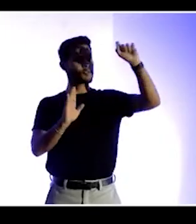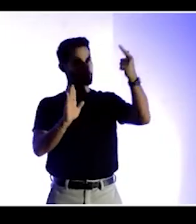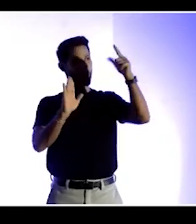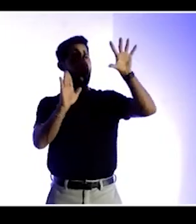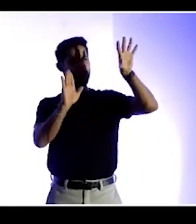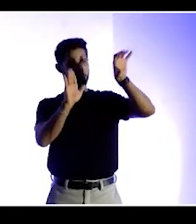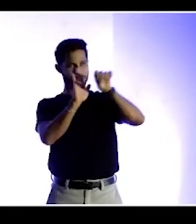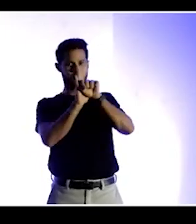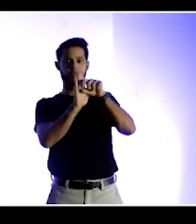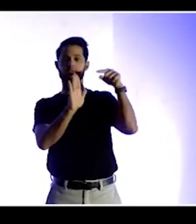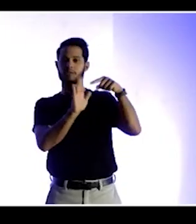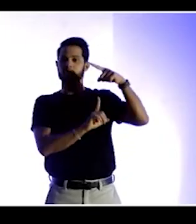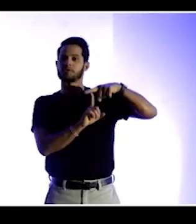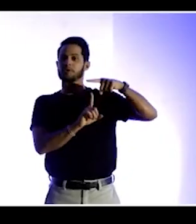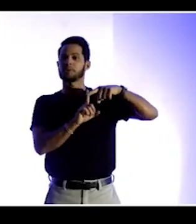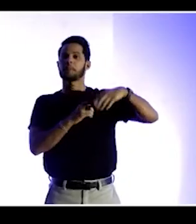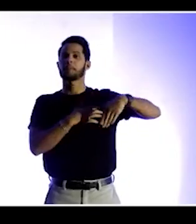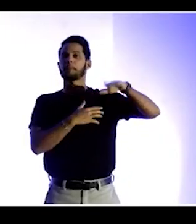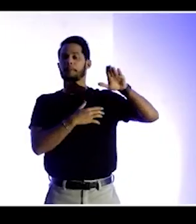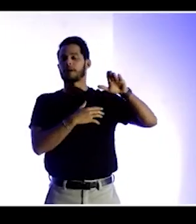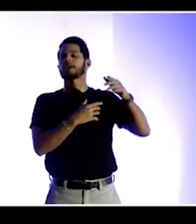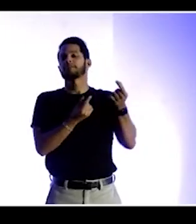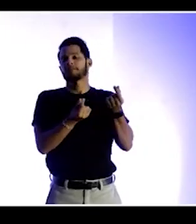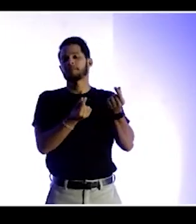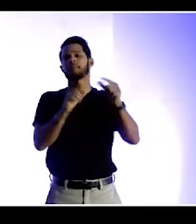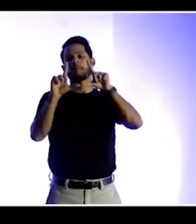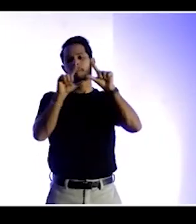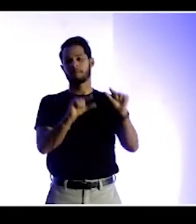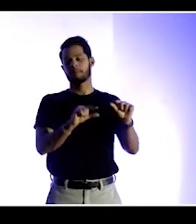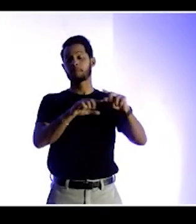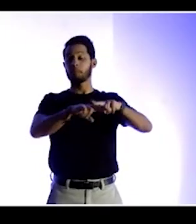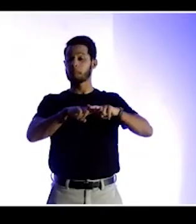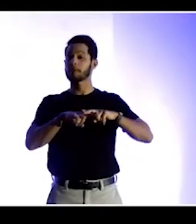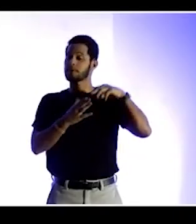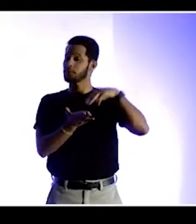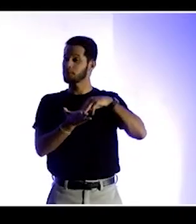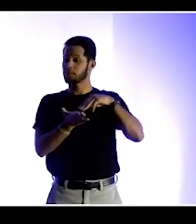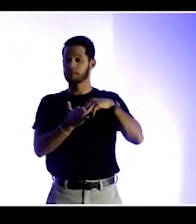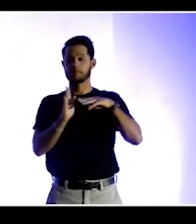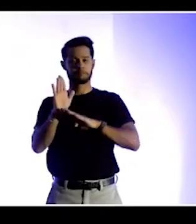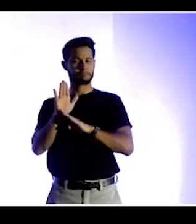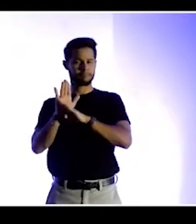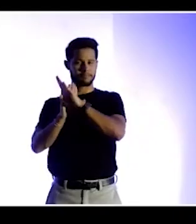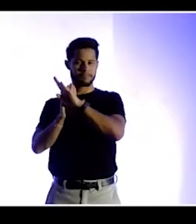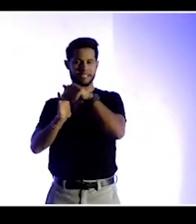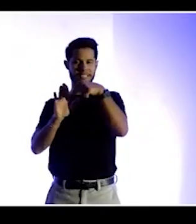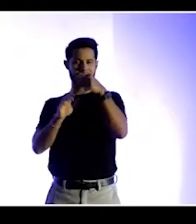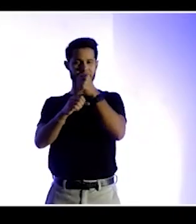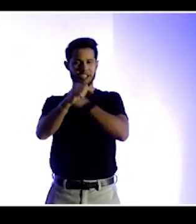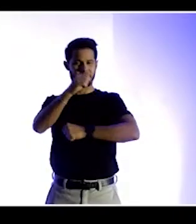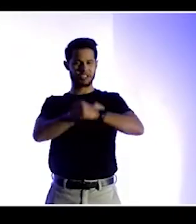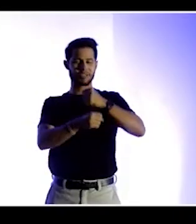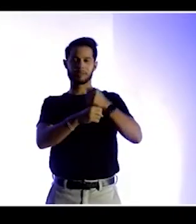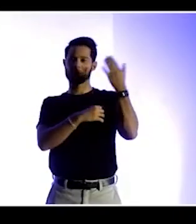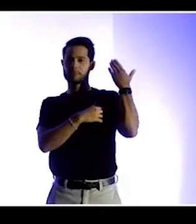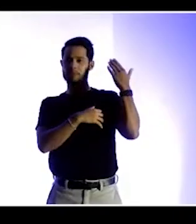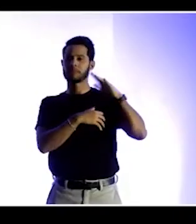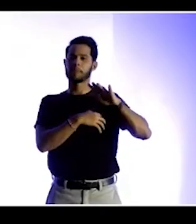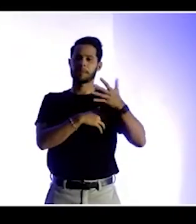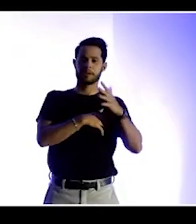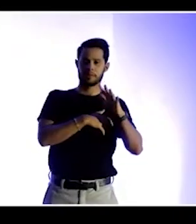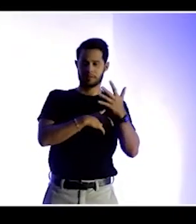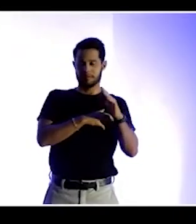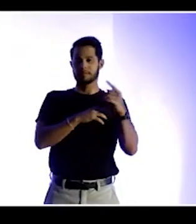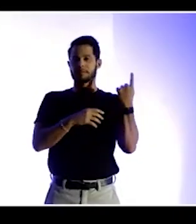o motivo pelo qual vocês veem esse crescimento, que eu mostrei aqui, né, a partir de 7, 8 anos para trás, mais ou menos para aqui assim,